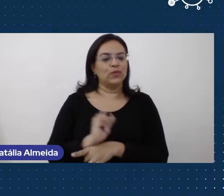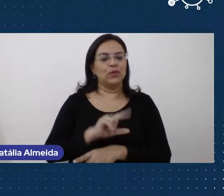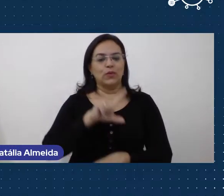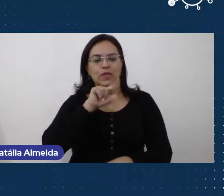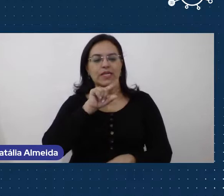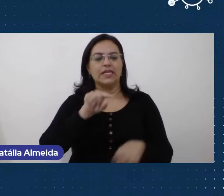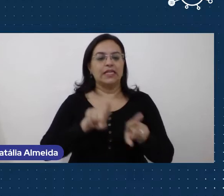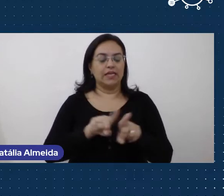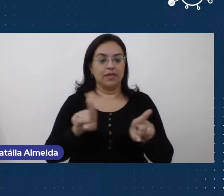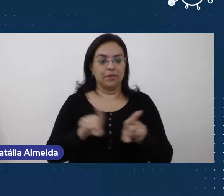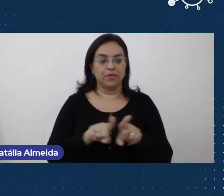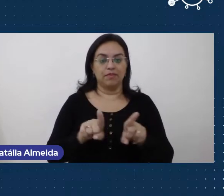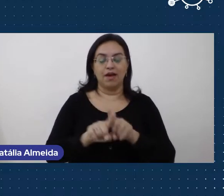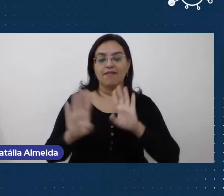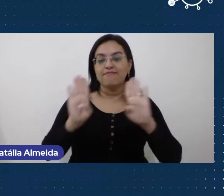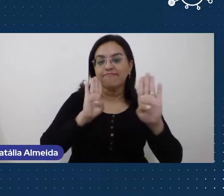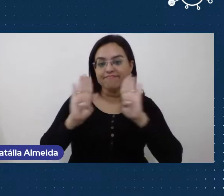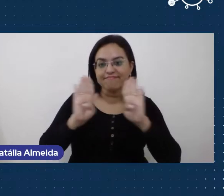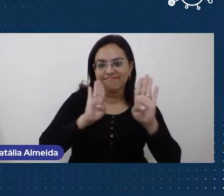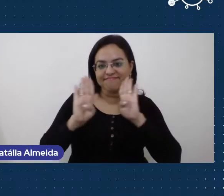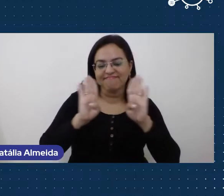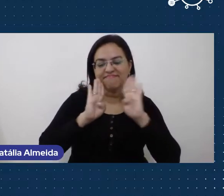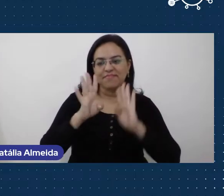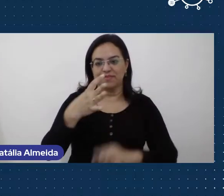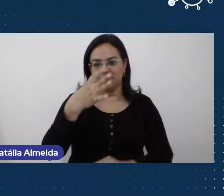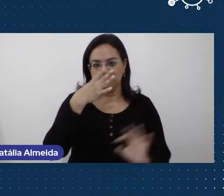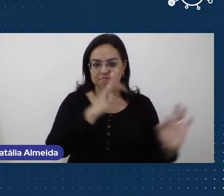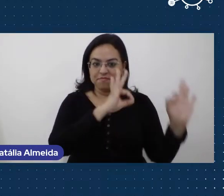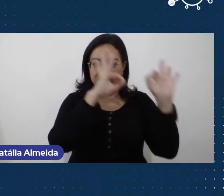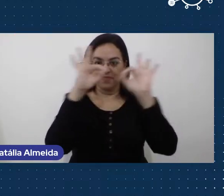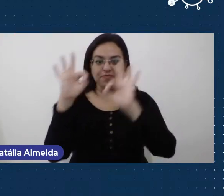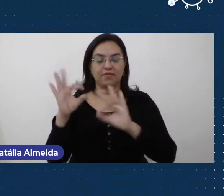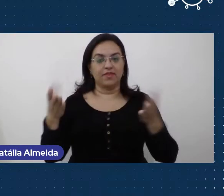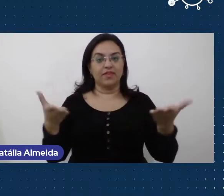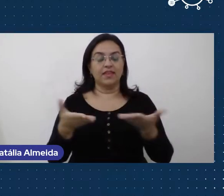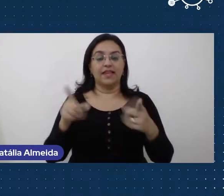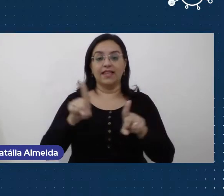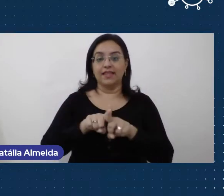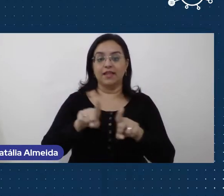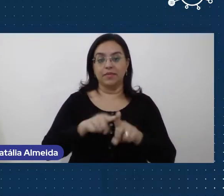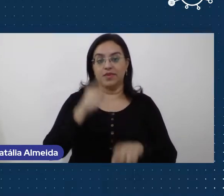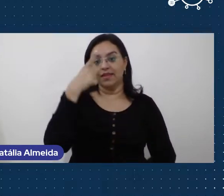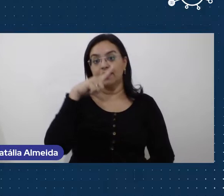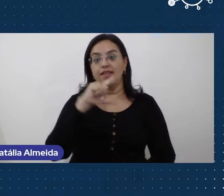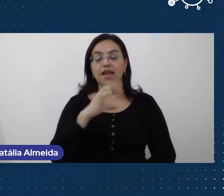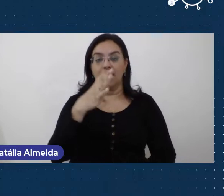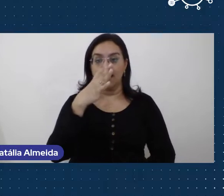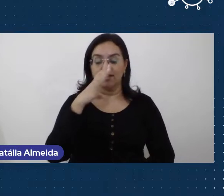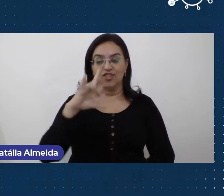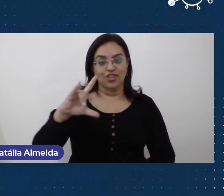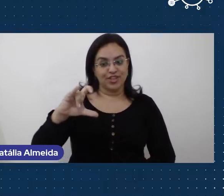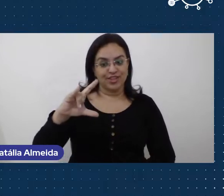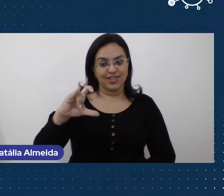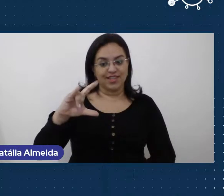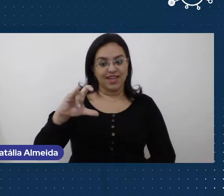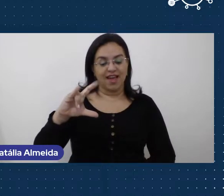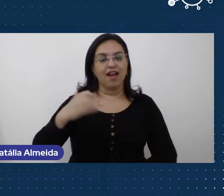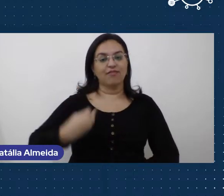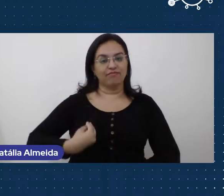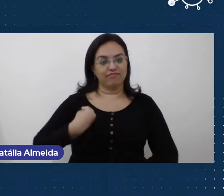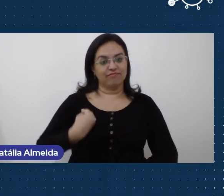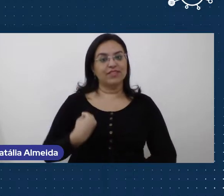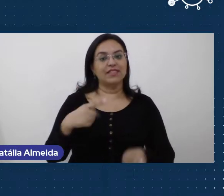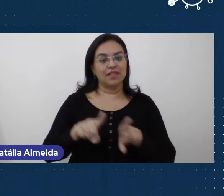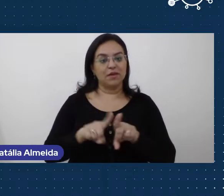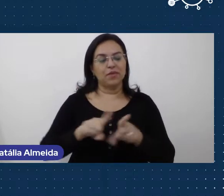a partir do Facebook e também o pessoal que está nos assistindo através do Instagram, porque a nossa transmissão